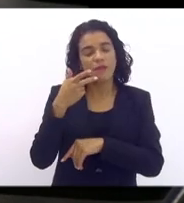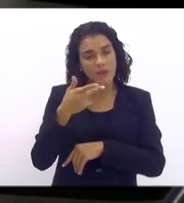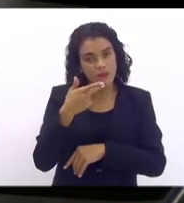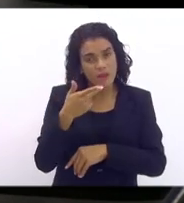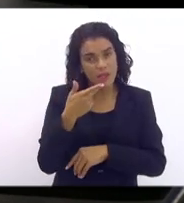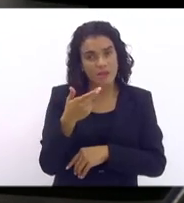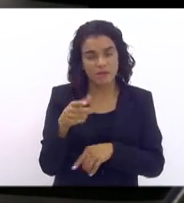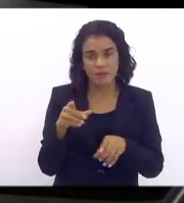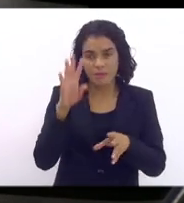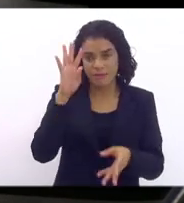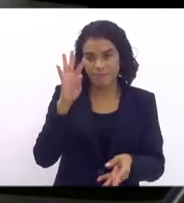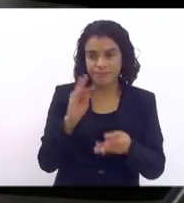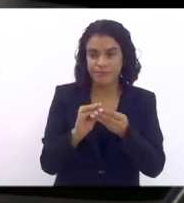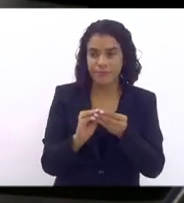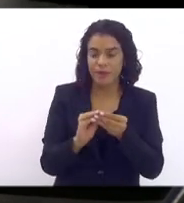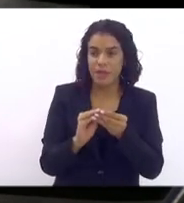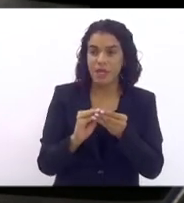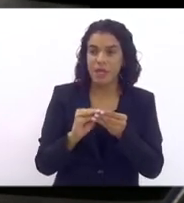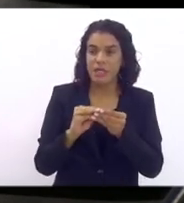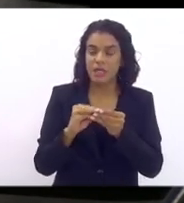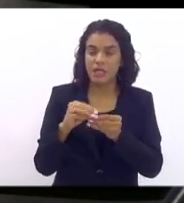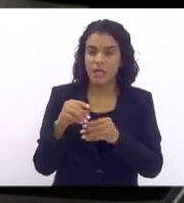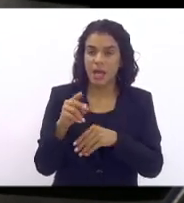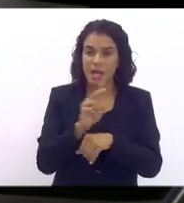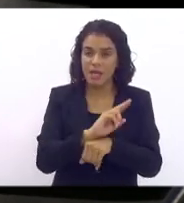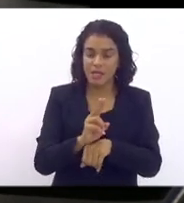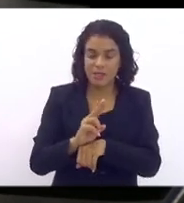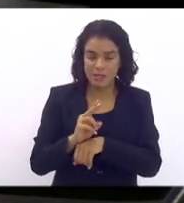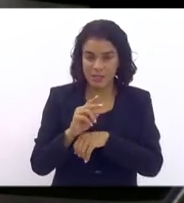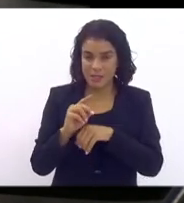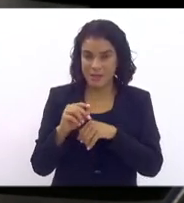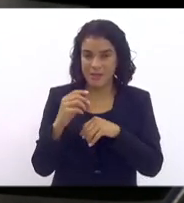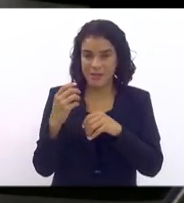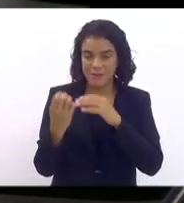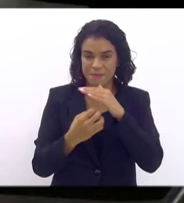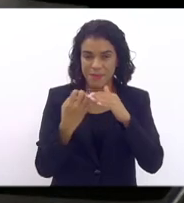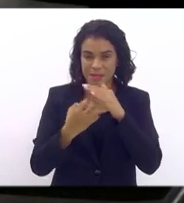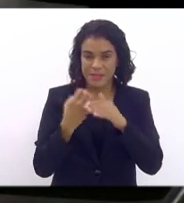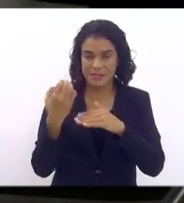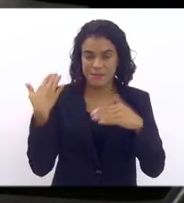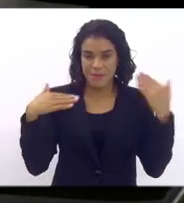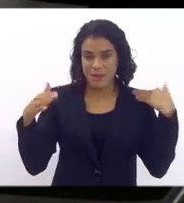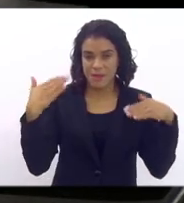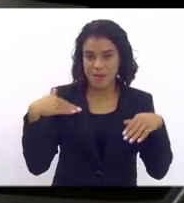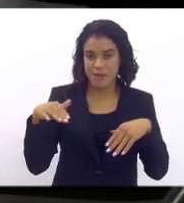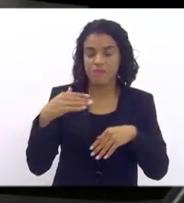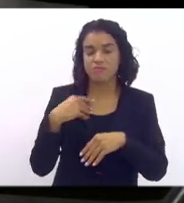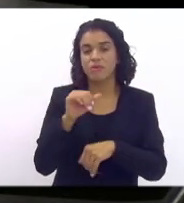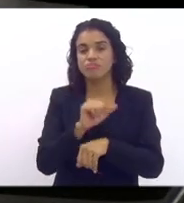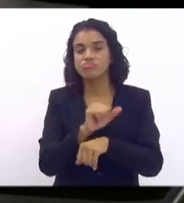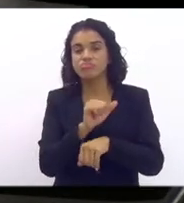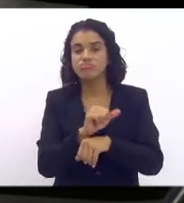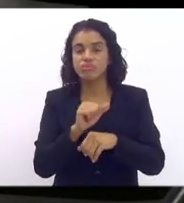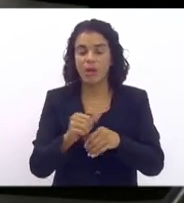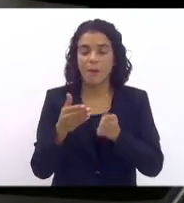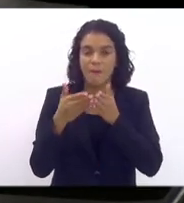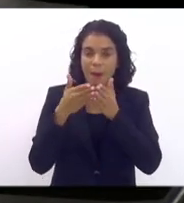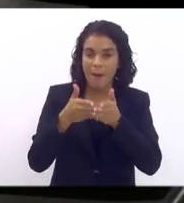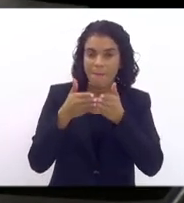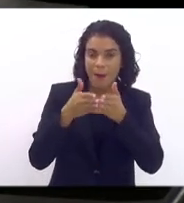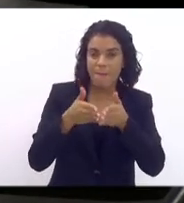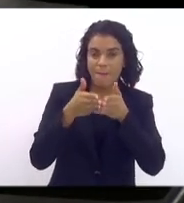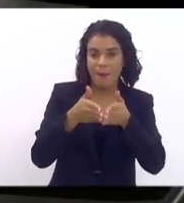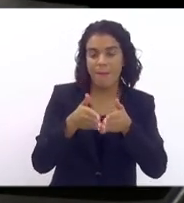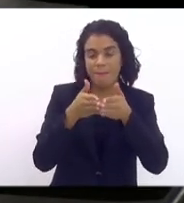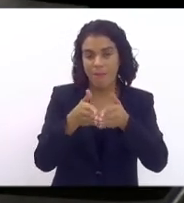né concluímos que a agência marítima quando contratada para receber aquele navio estrangeiro que não conhece as leis brasileiras Mas ele tem que